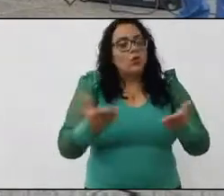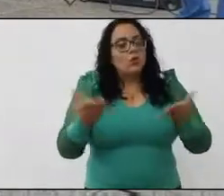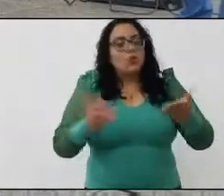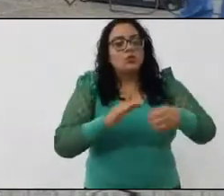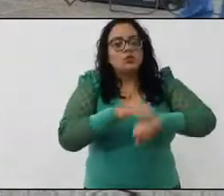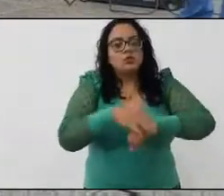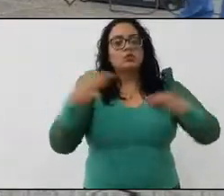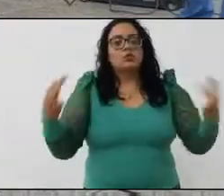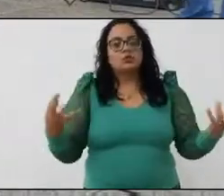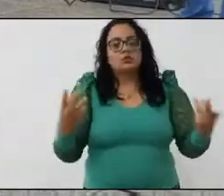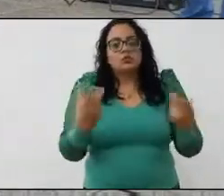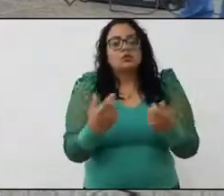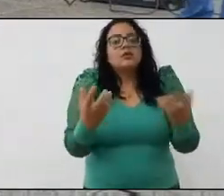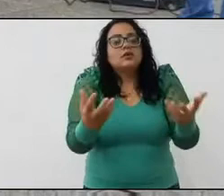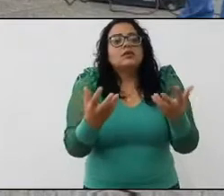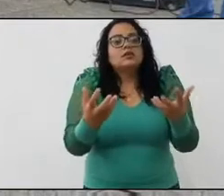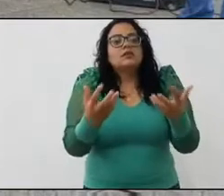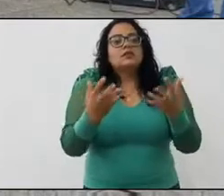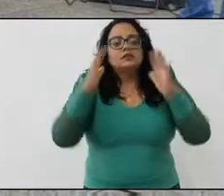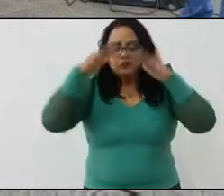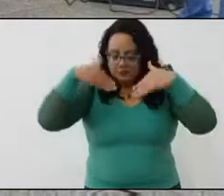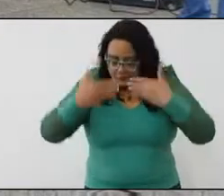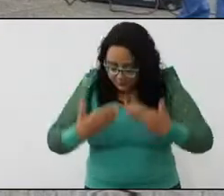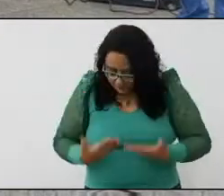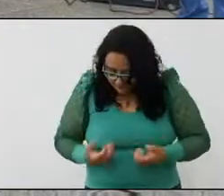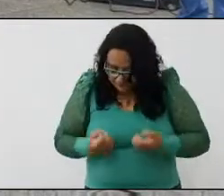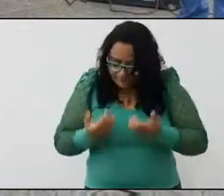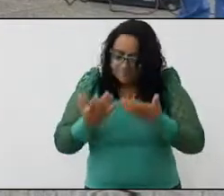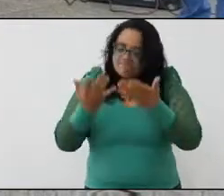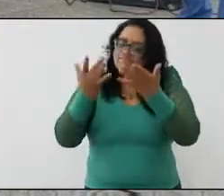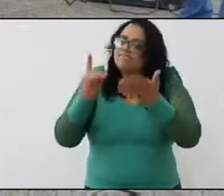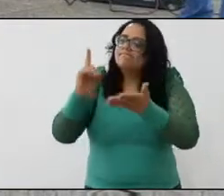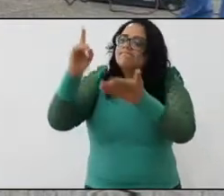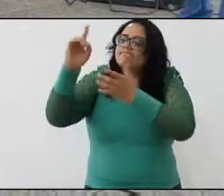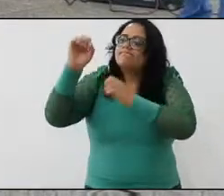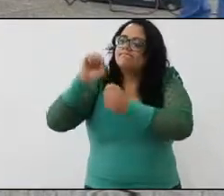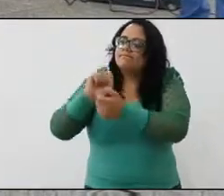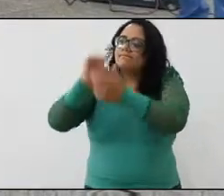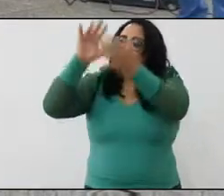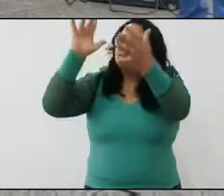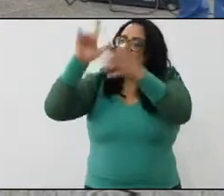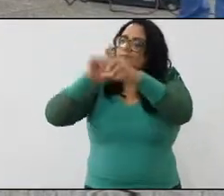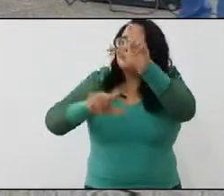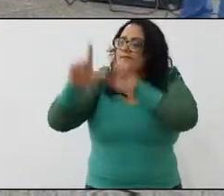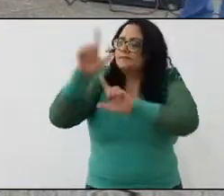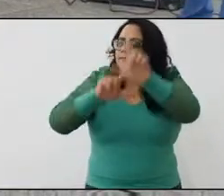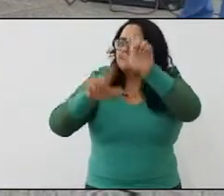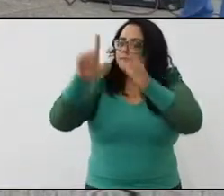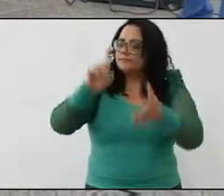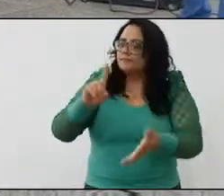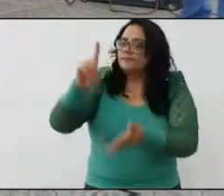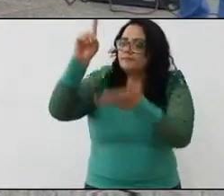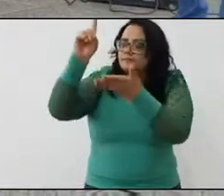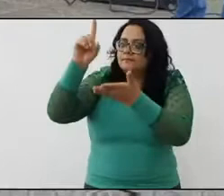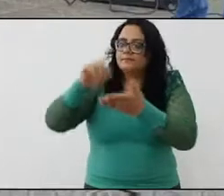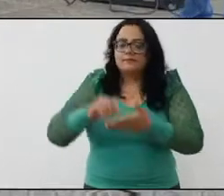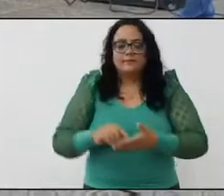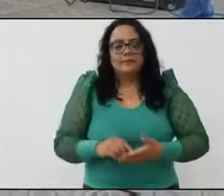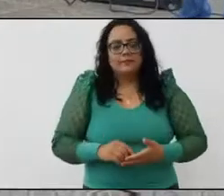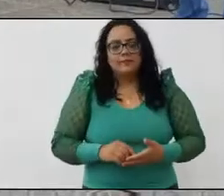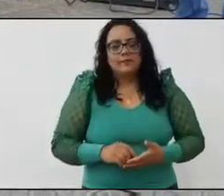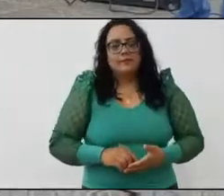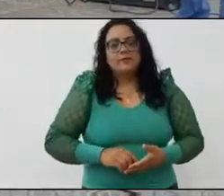Ti toda a honra, toda a glória e todo o louvor. Ó